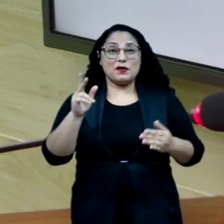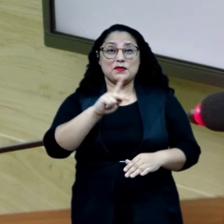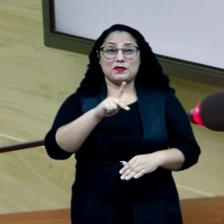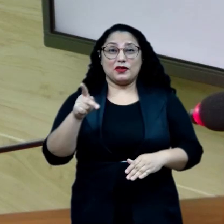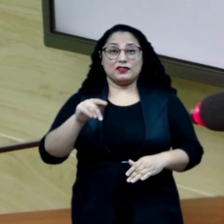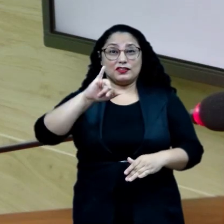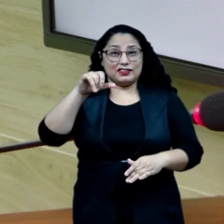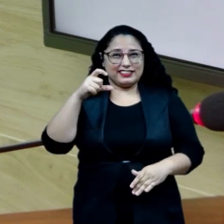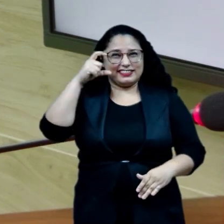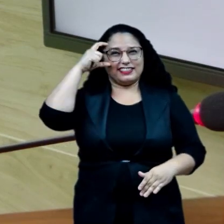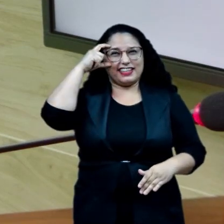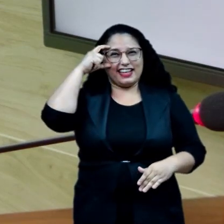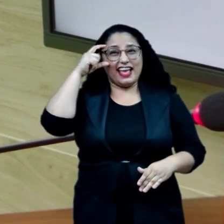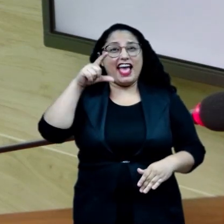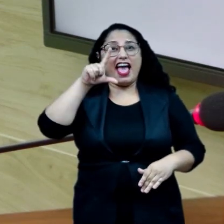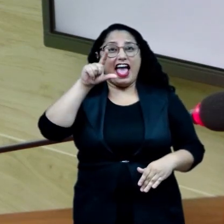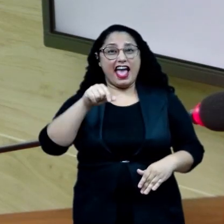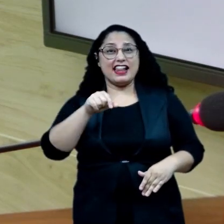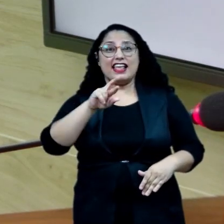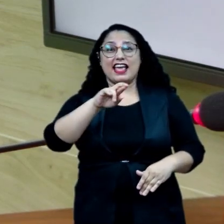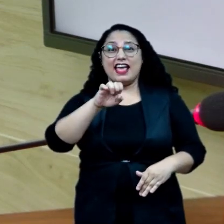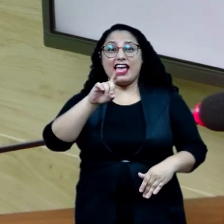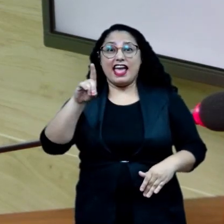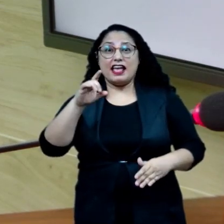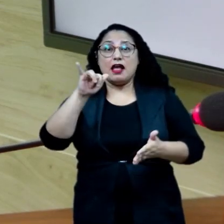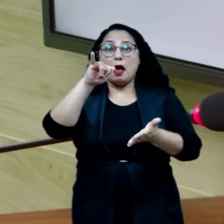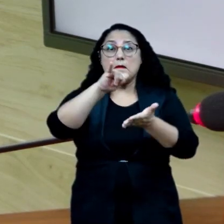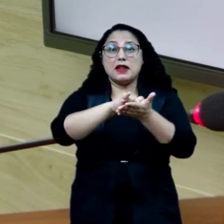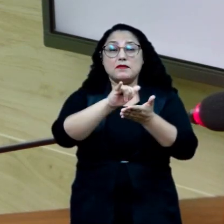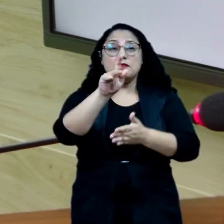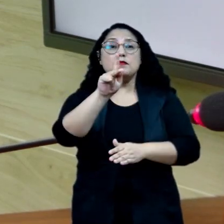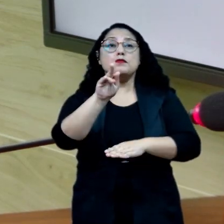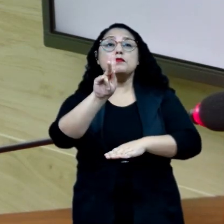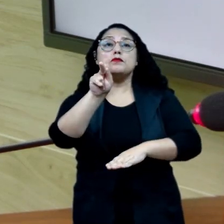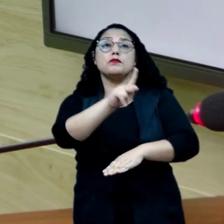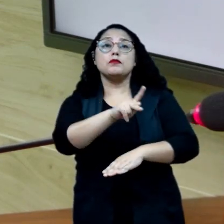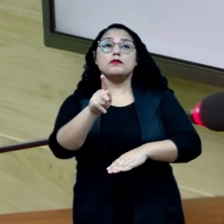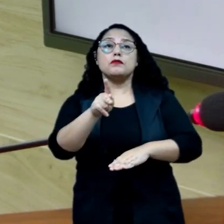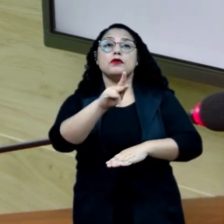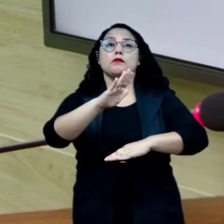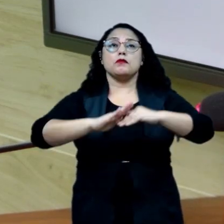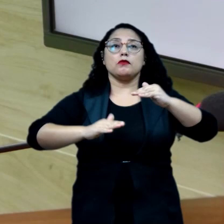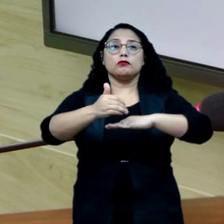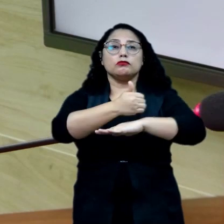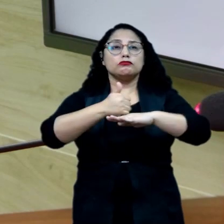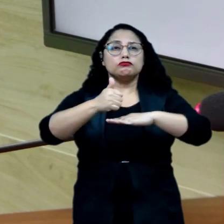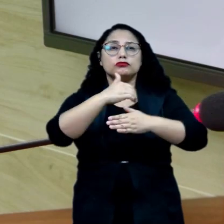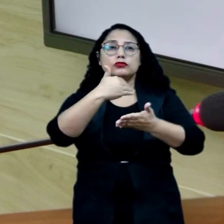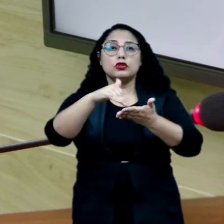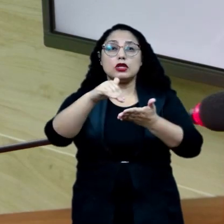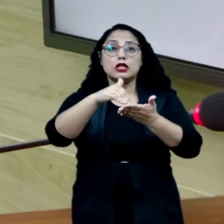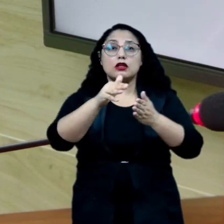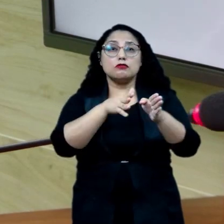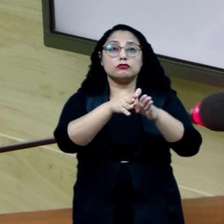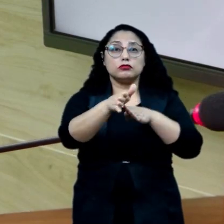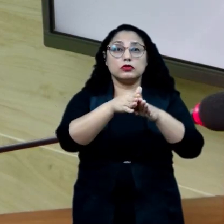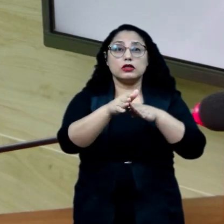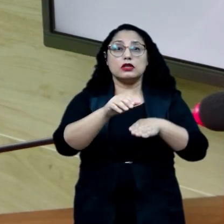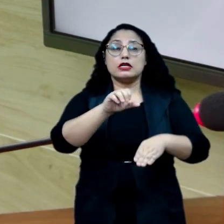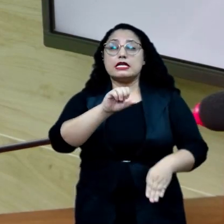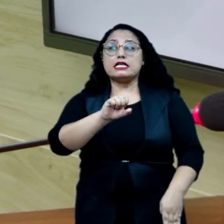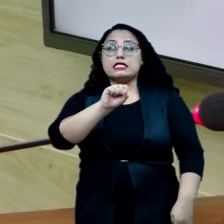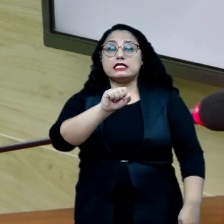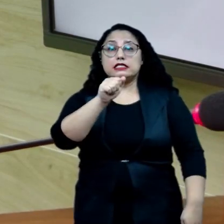professor Jefferson, então, ele é head do aplicativo para profissionais de secretariado e assessoria executiva, o Sampaio